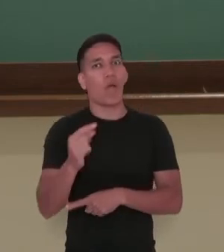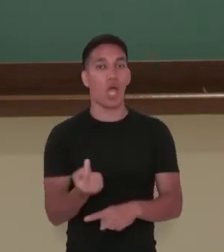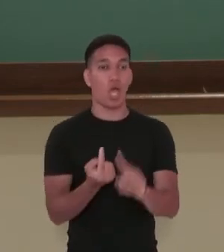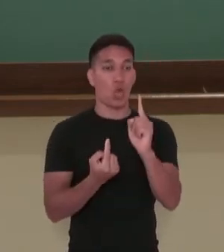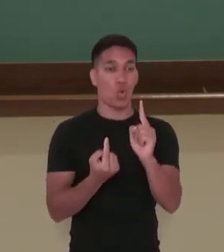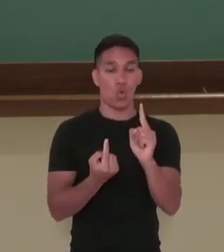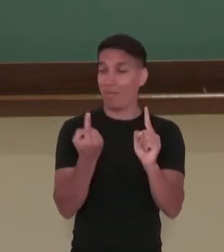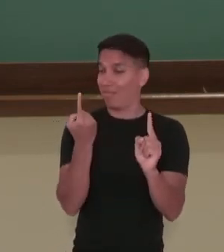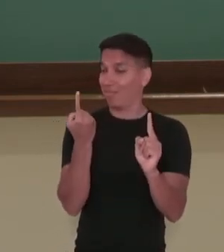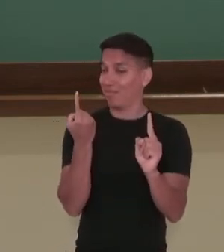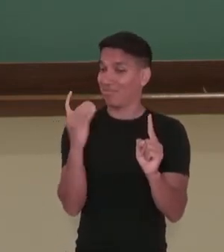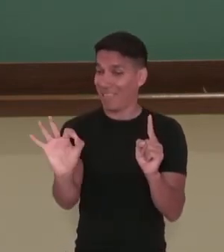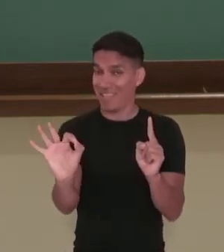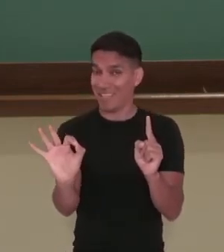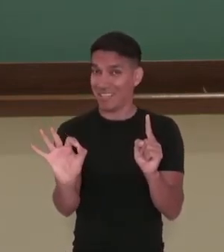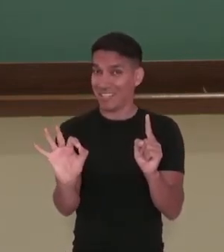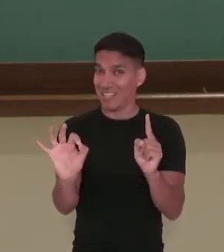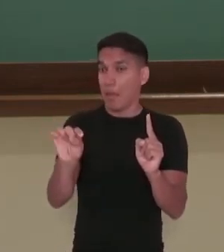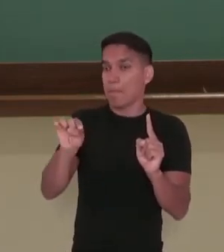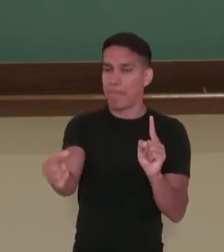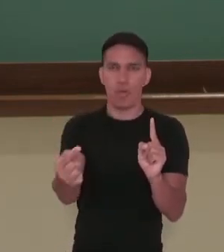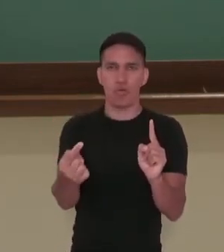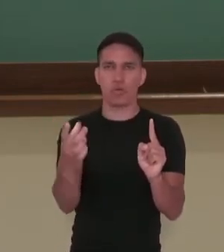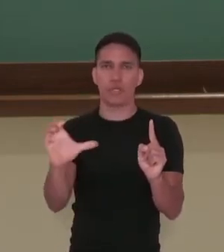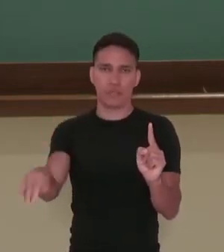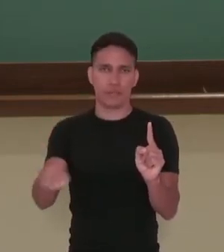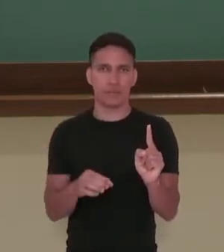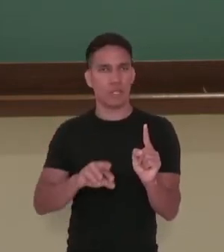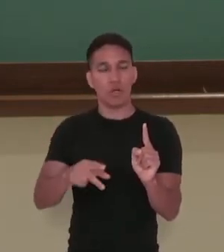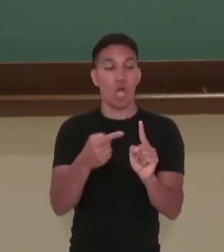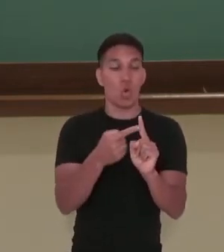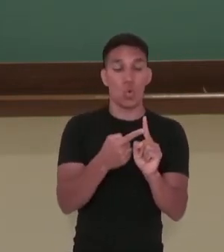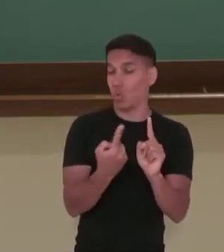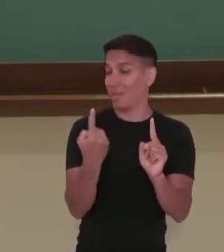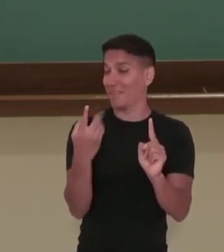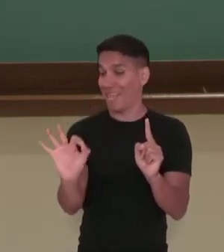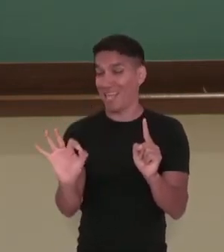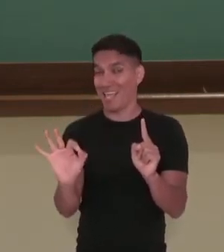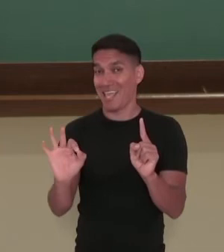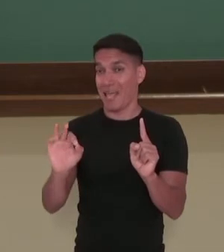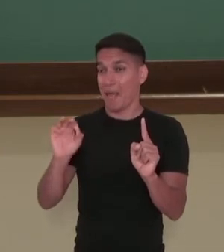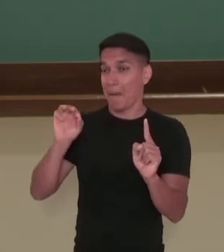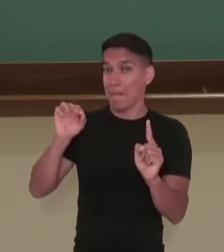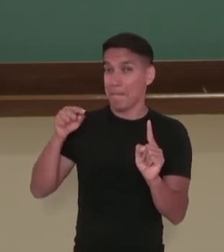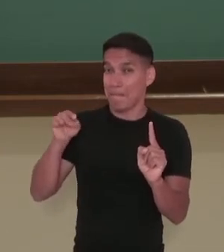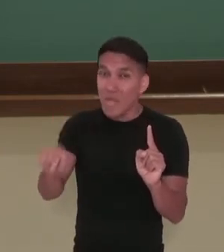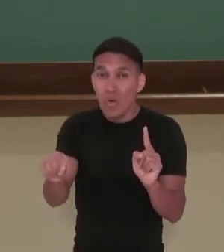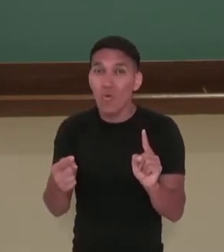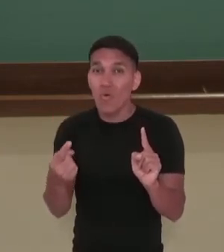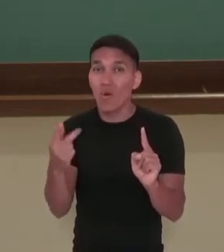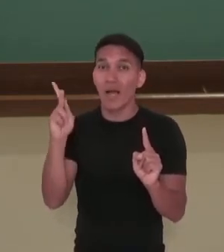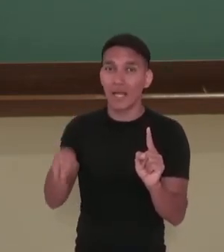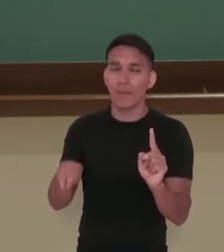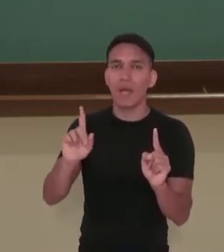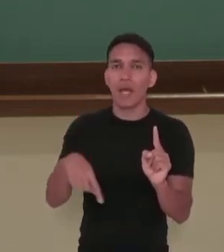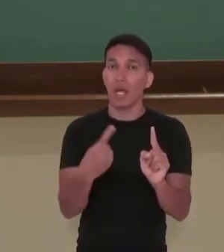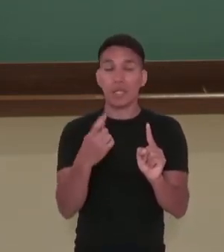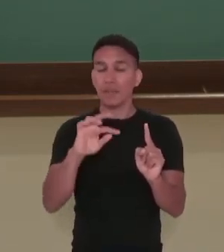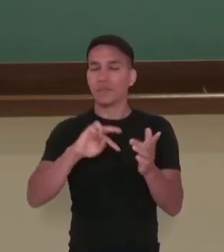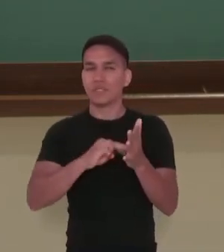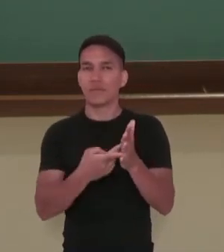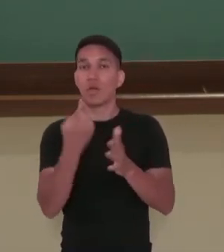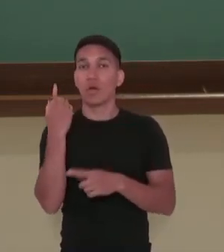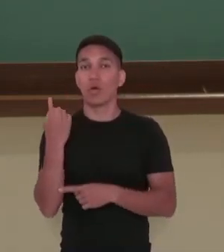mil centímetros. Não é 1 para 10 mil quilômetros, não. É apenas 1 para 10 mil. Significa que eu peguei a cidade